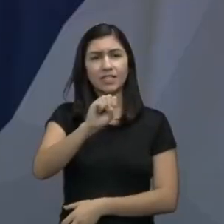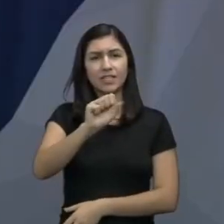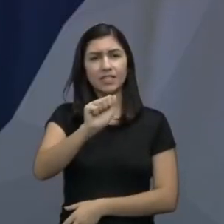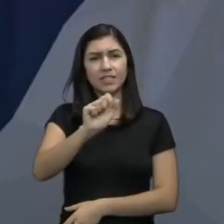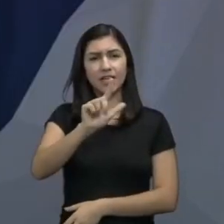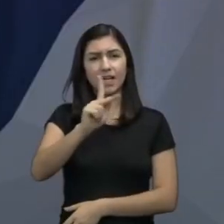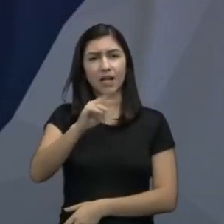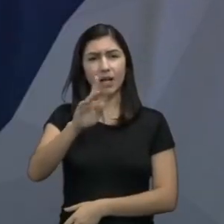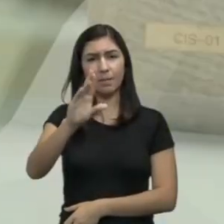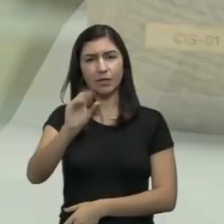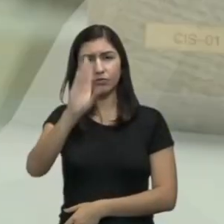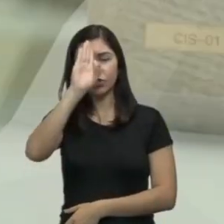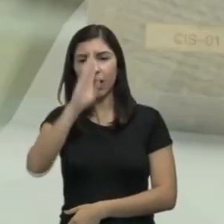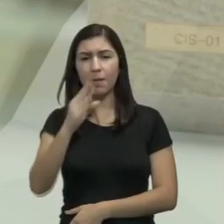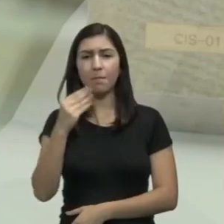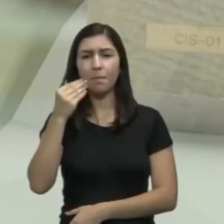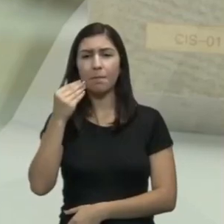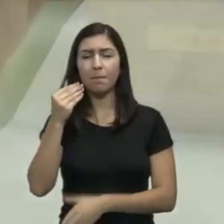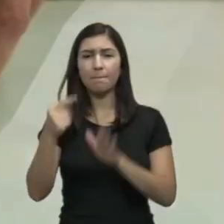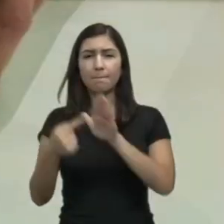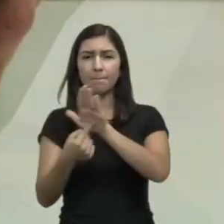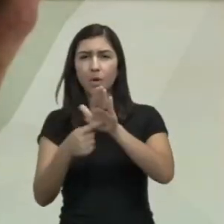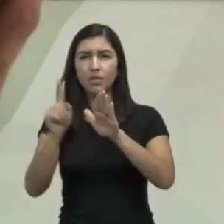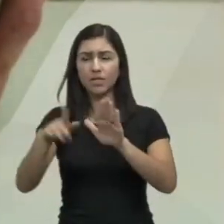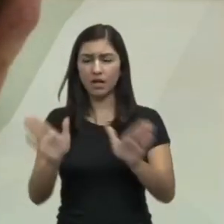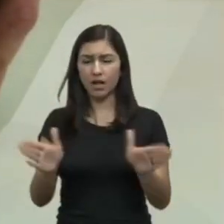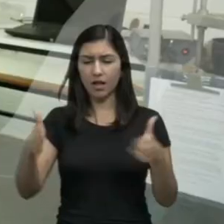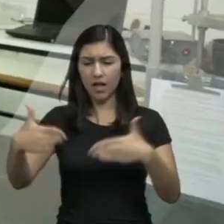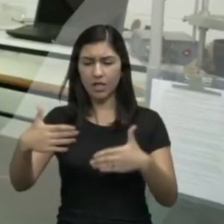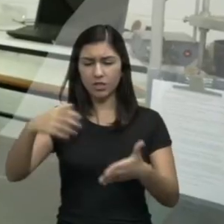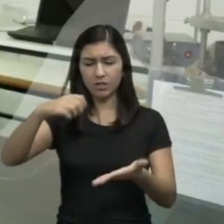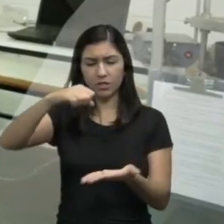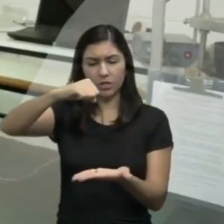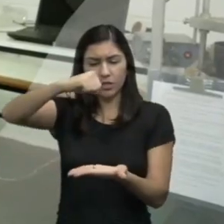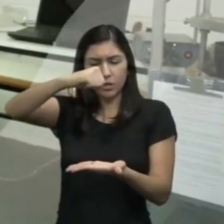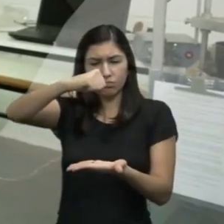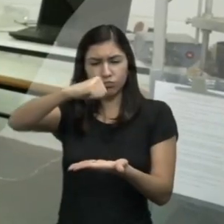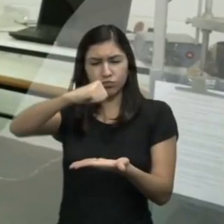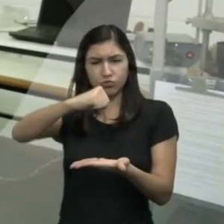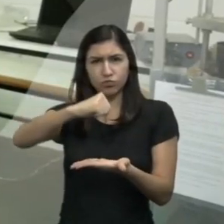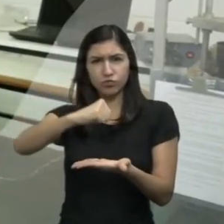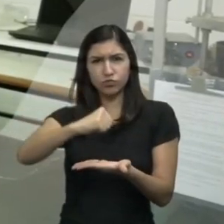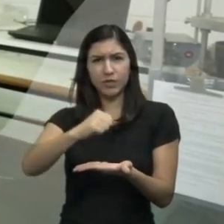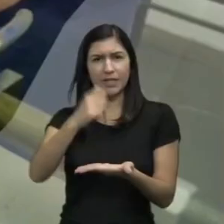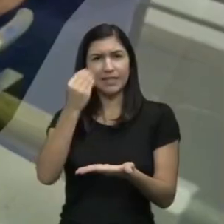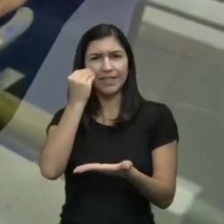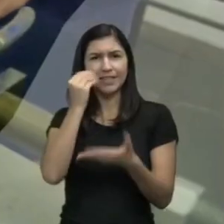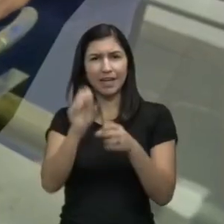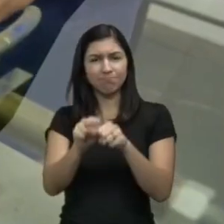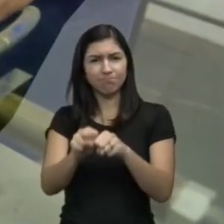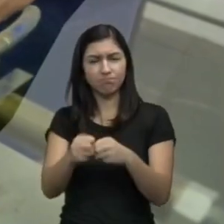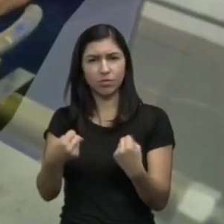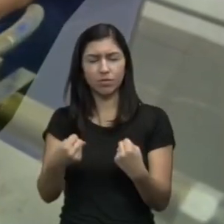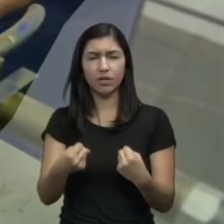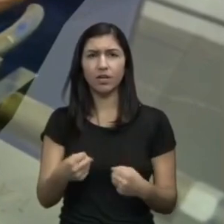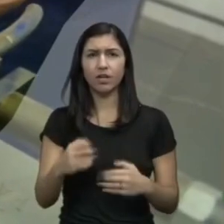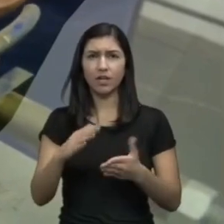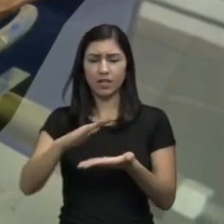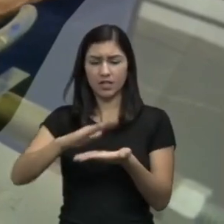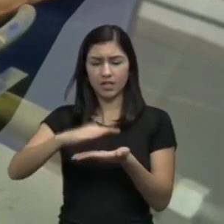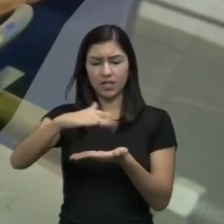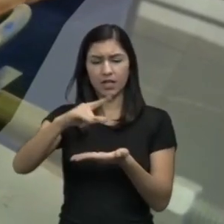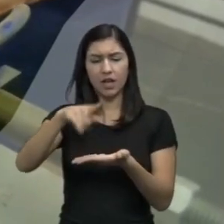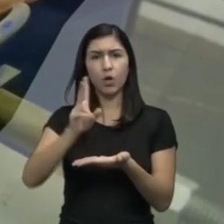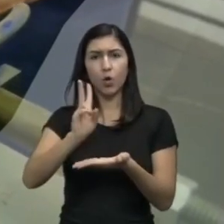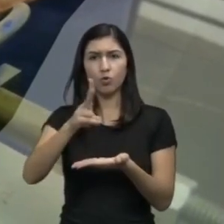direto, a amostra é colocada em uma caixa metálica e posicionada em uma prensa para a etapa de ruptura. A parte de cima da caixa ela